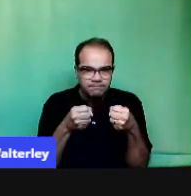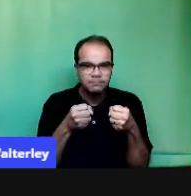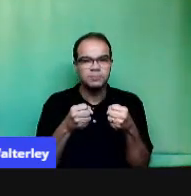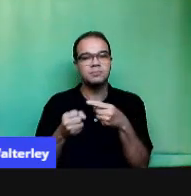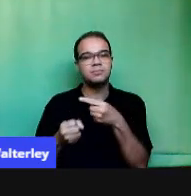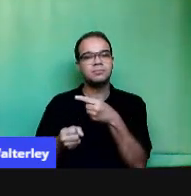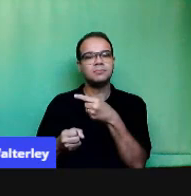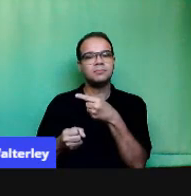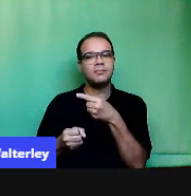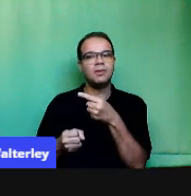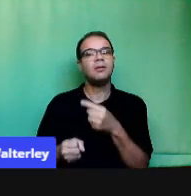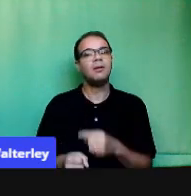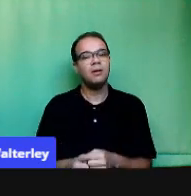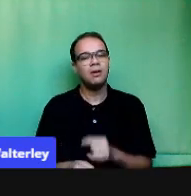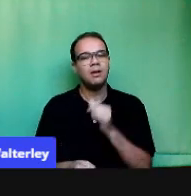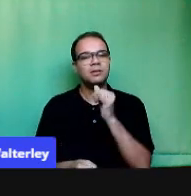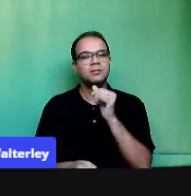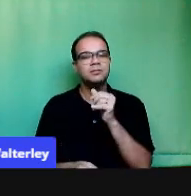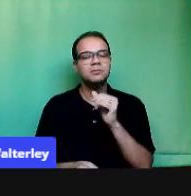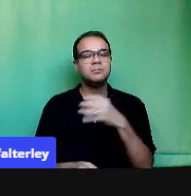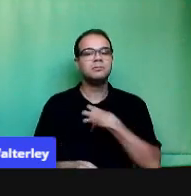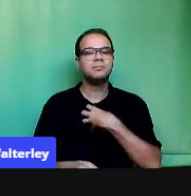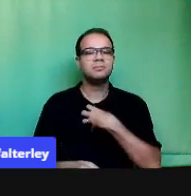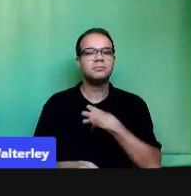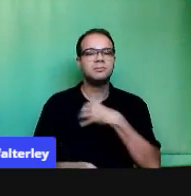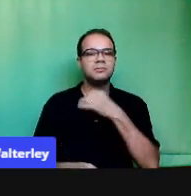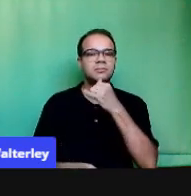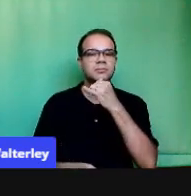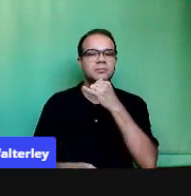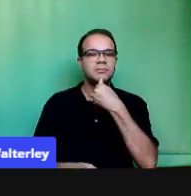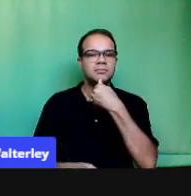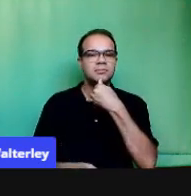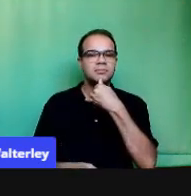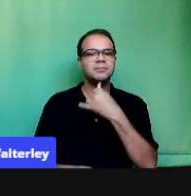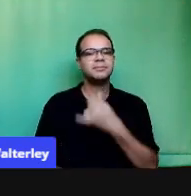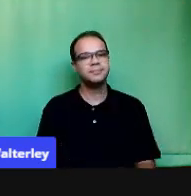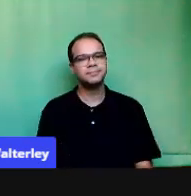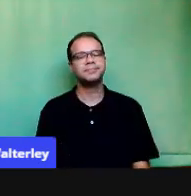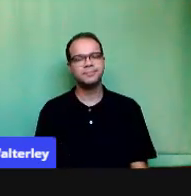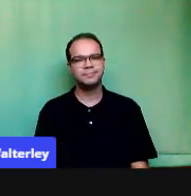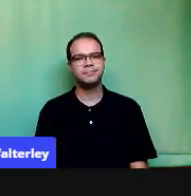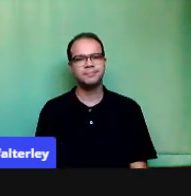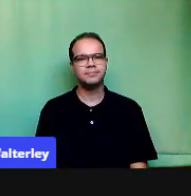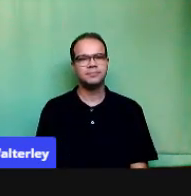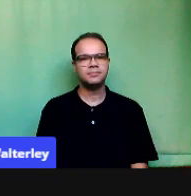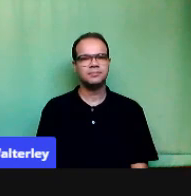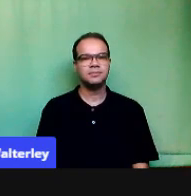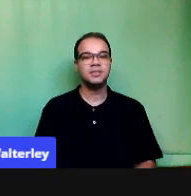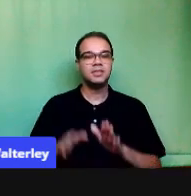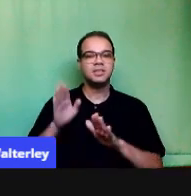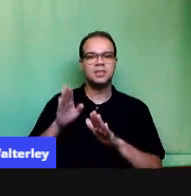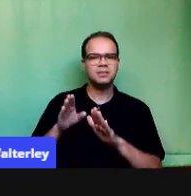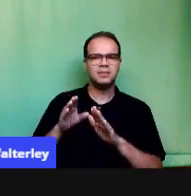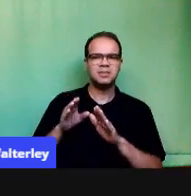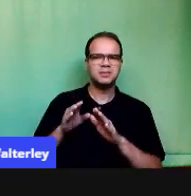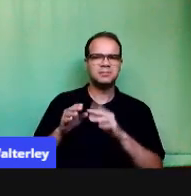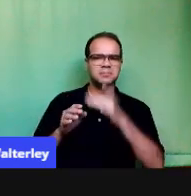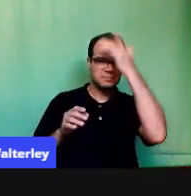acabam não conhecendo o que é o bem-estar dos animais e acaba deixando esse animal preso, né?